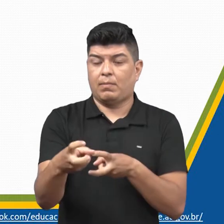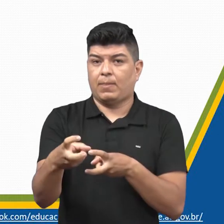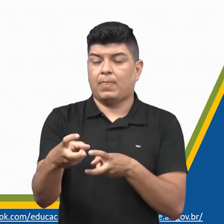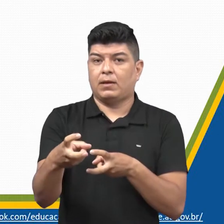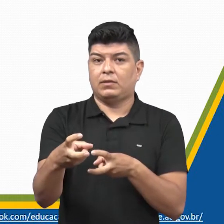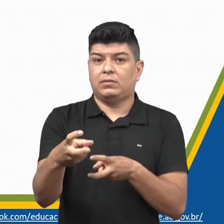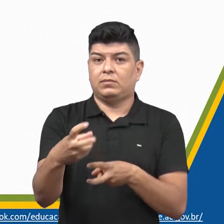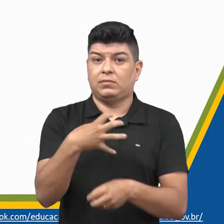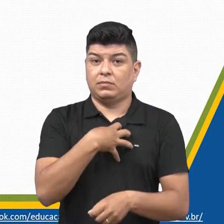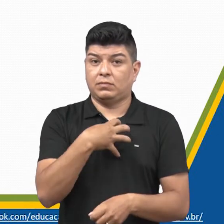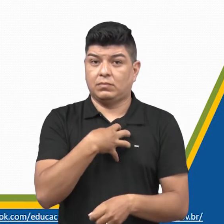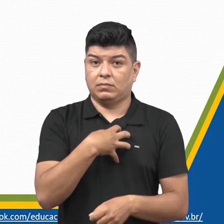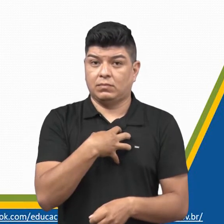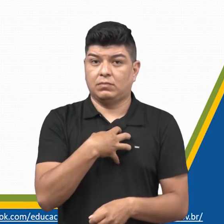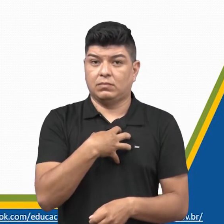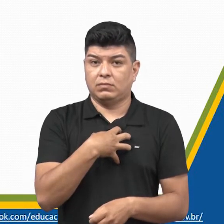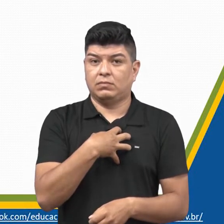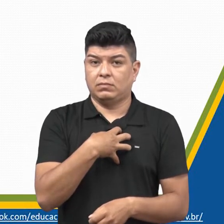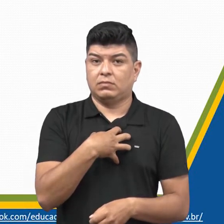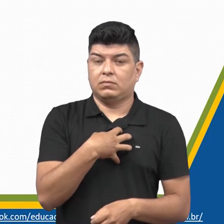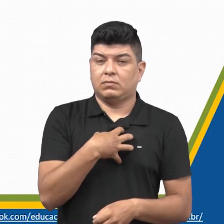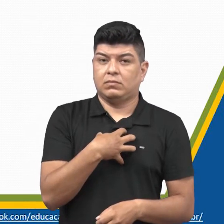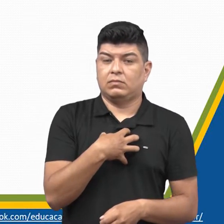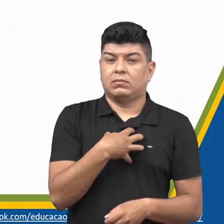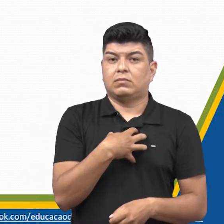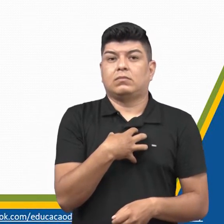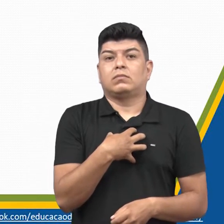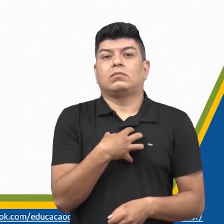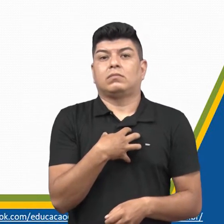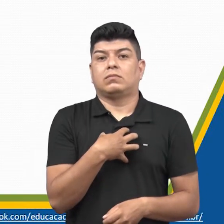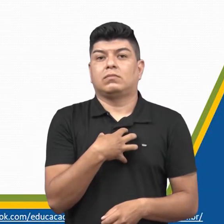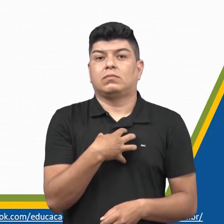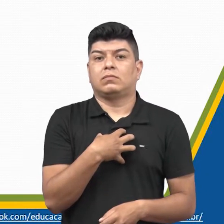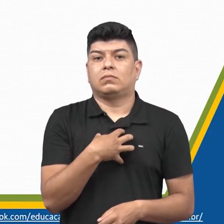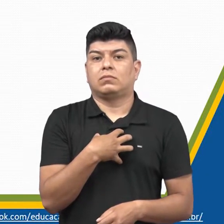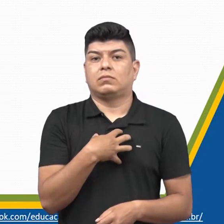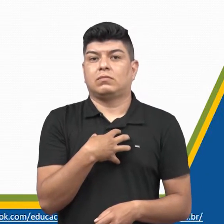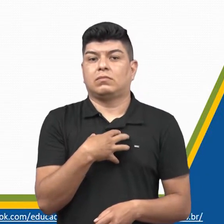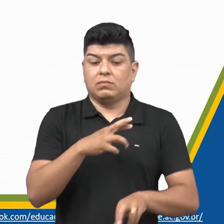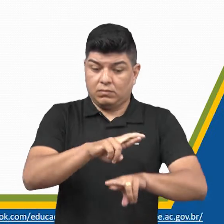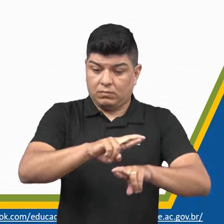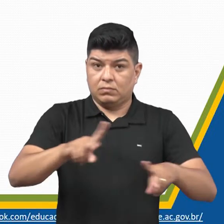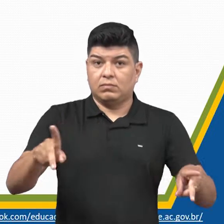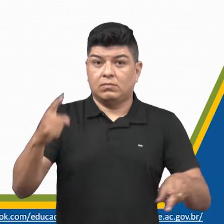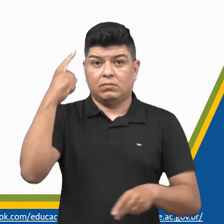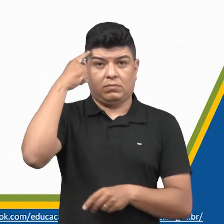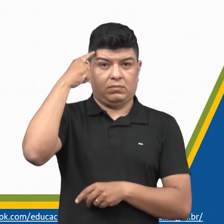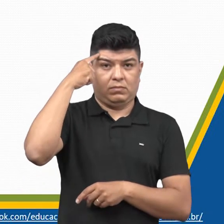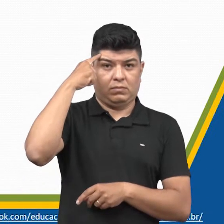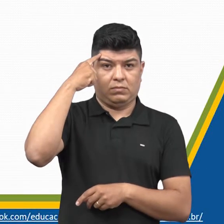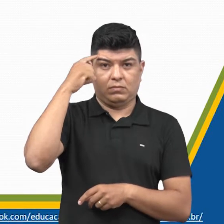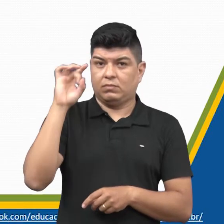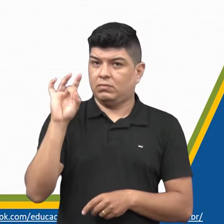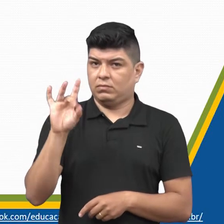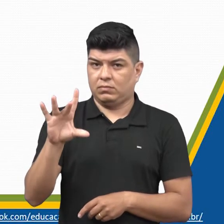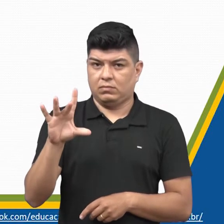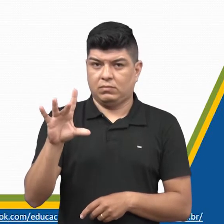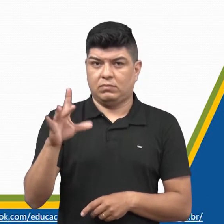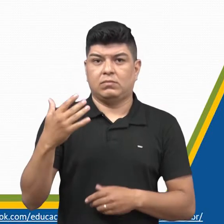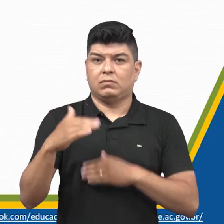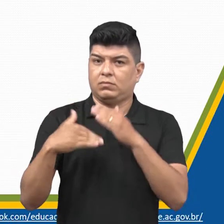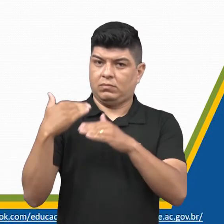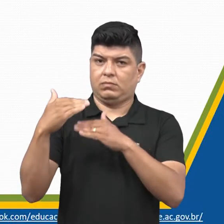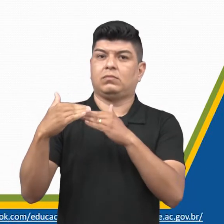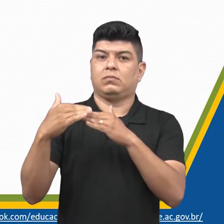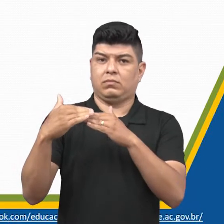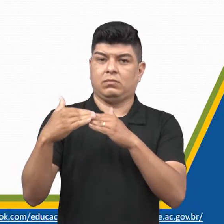E o sentir, que seria essa mesma impressão, vai distinguir-se do pensar apenas no grau da questão